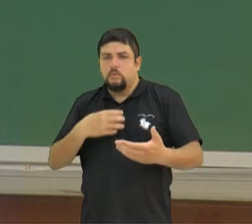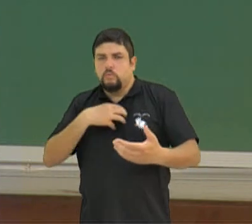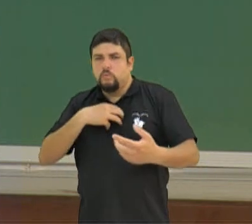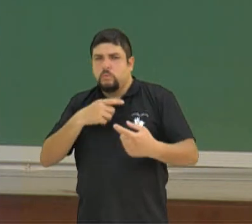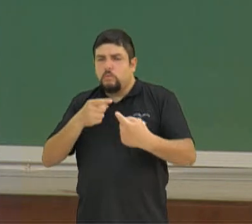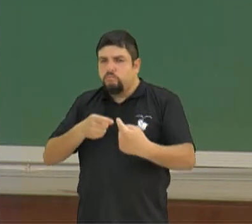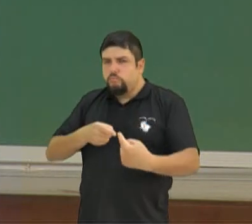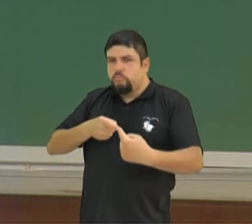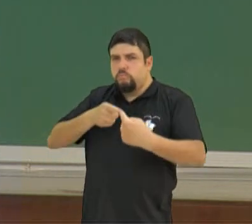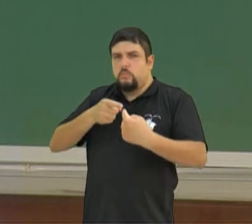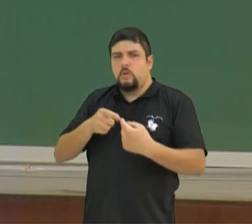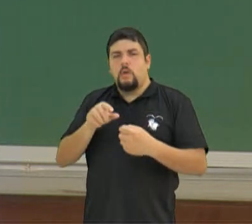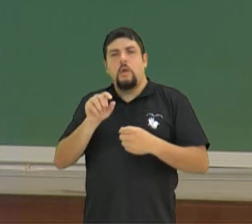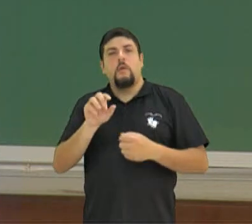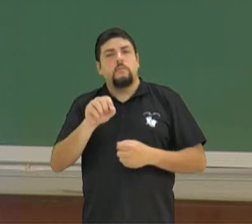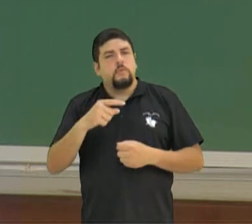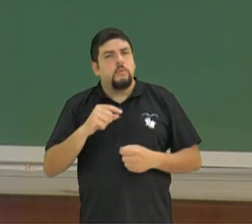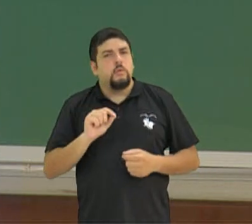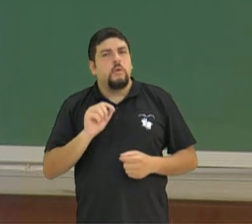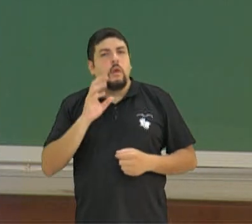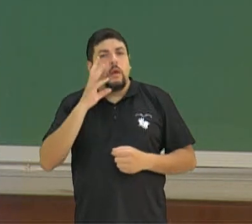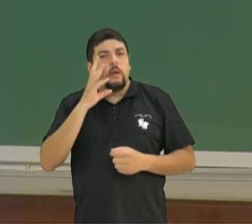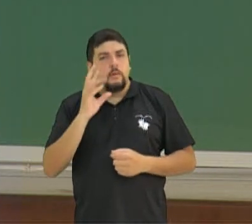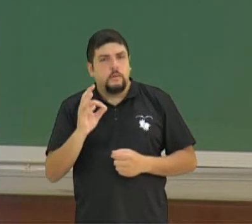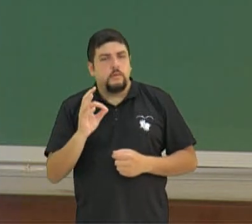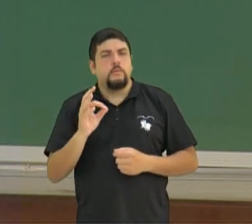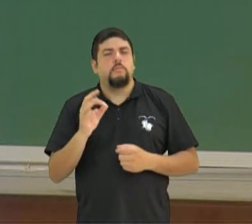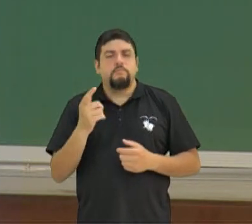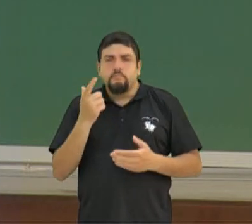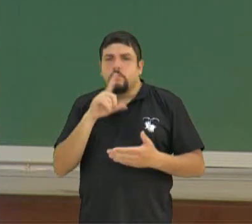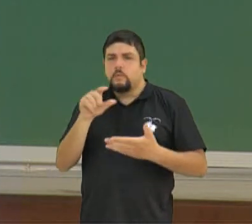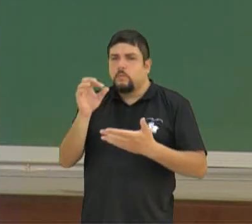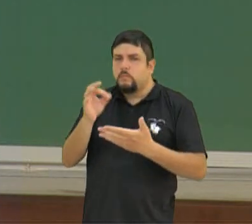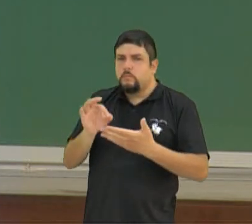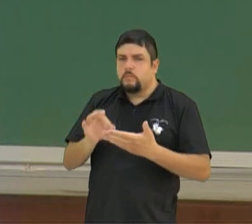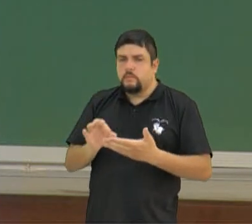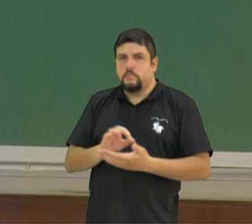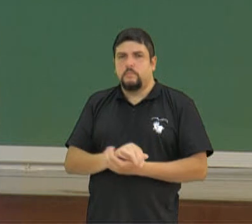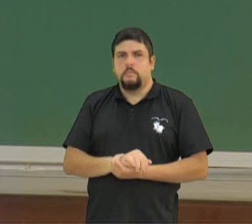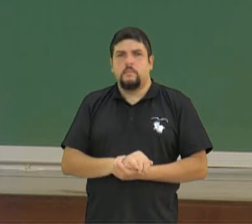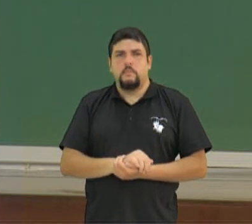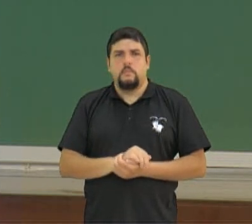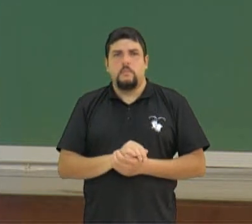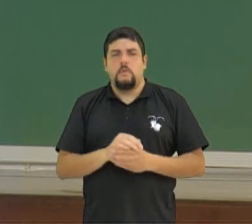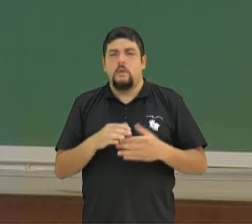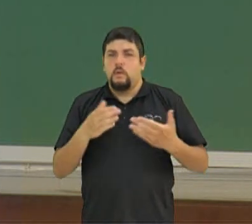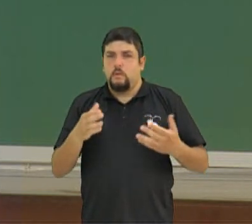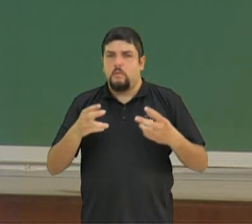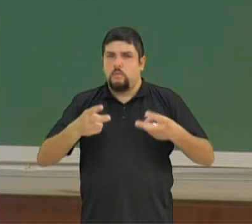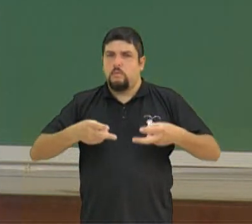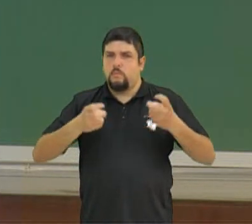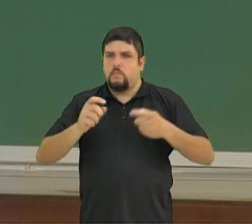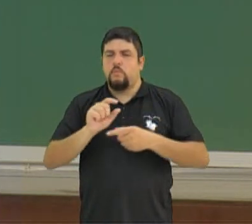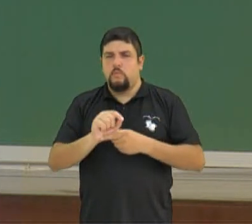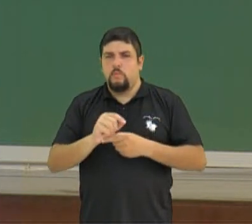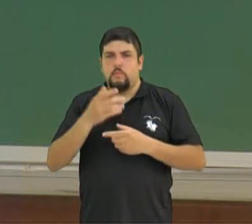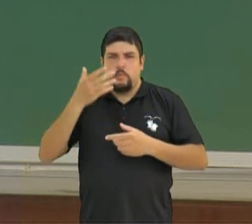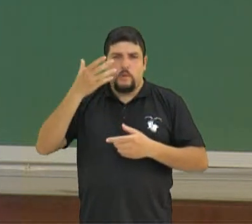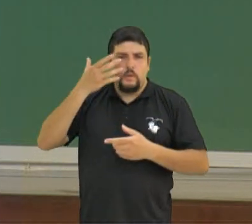com bastante atenção para você acertar. Bien? Então, o que a gente observa aqui nessa postura aqui del gato,